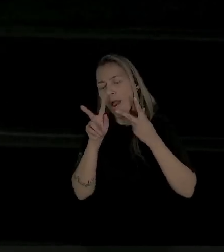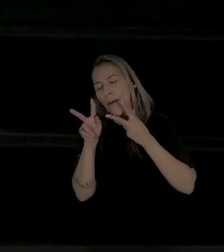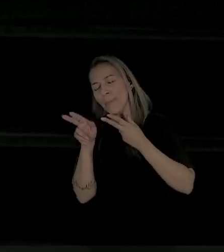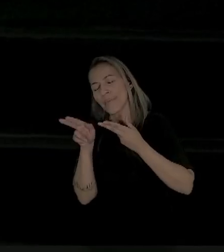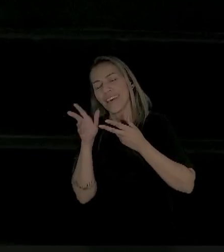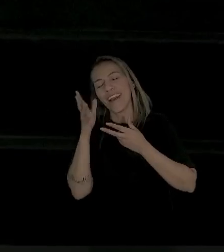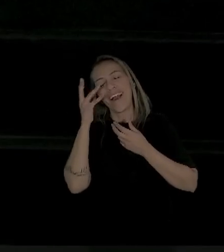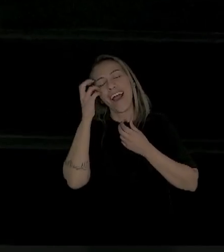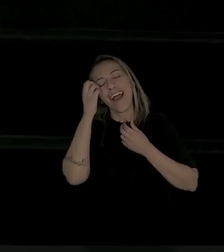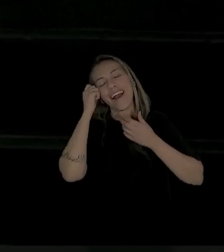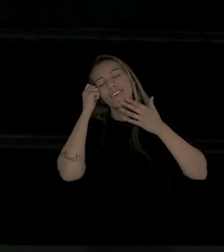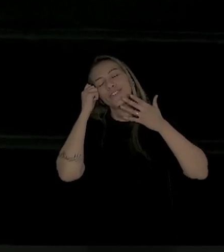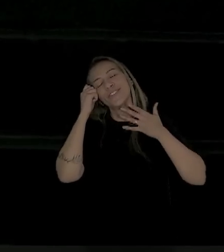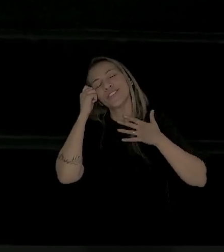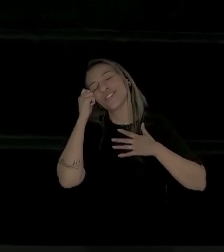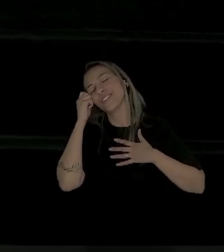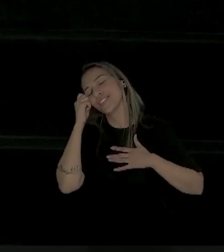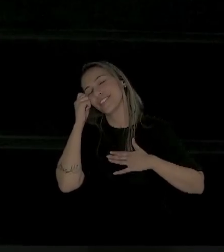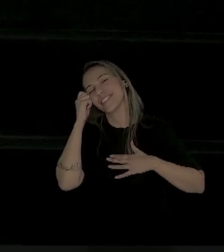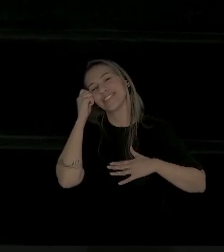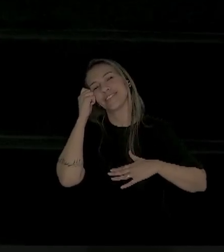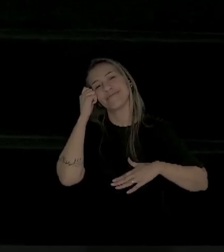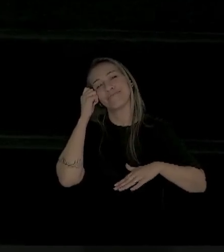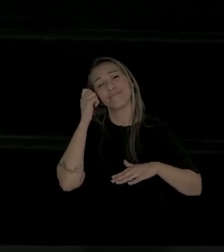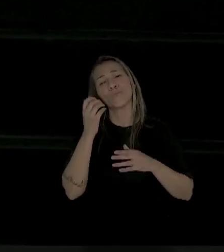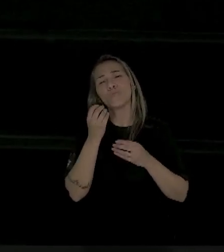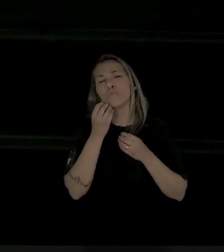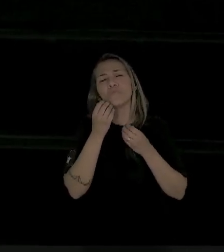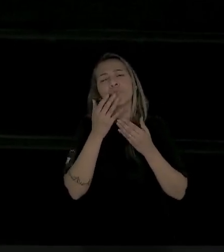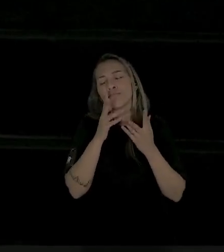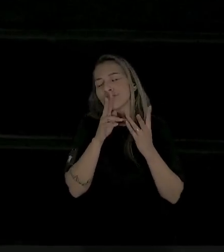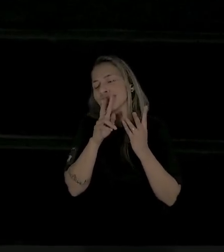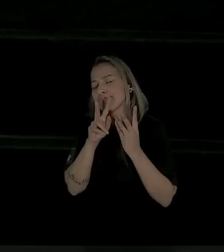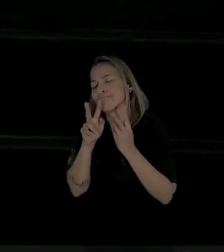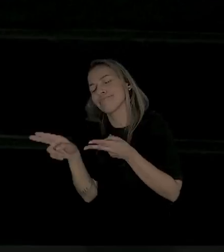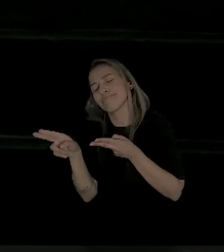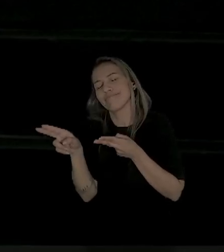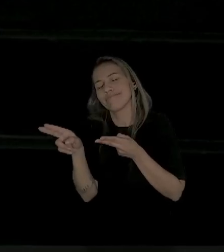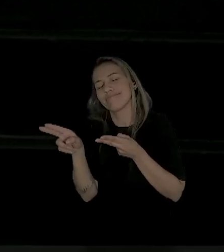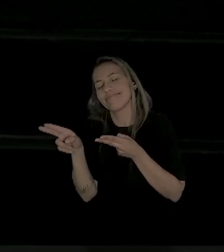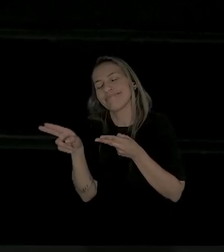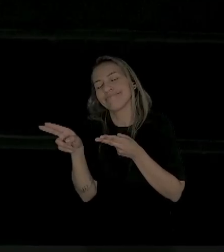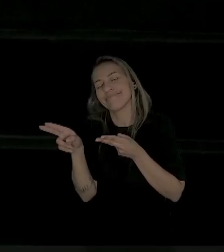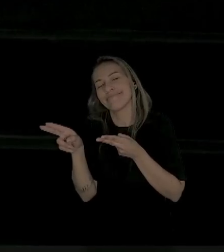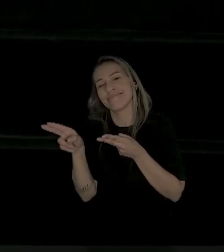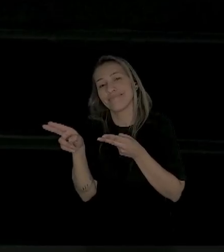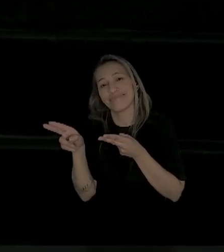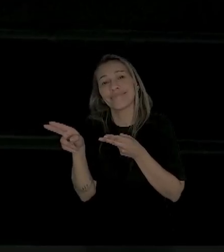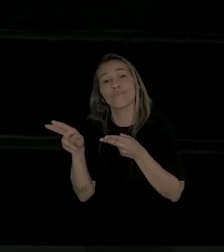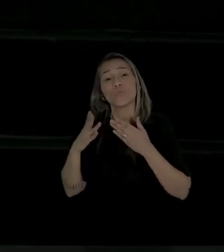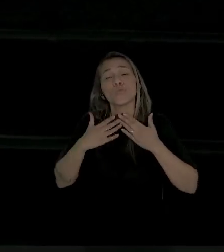isso. Só quem já deitou numa cama querendo não acordar, sabe o que eu estou falando aqui agora.